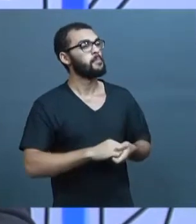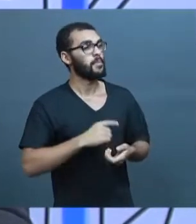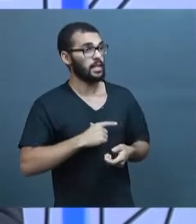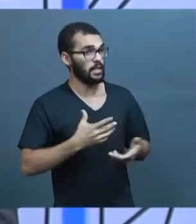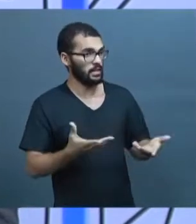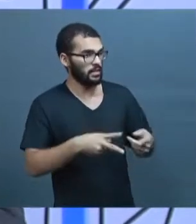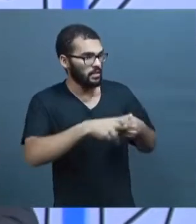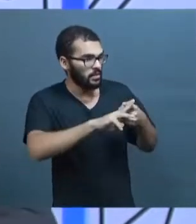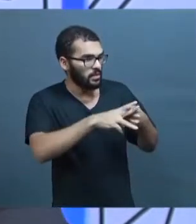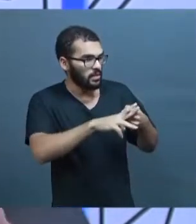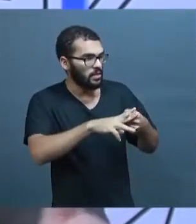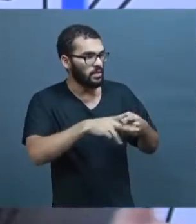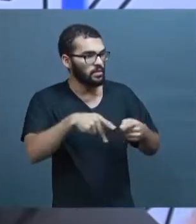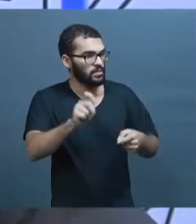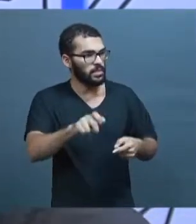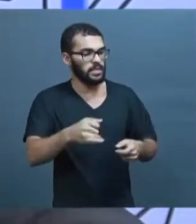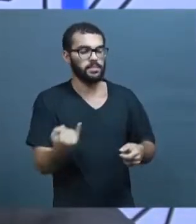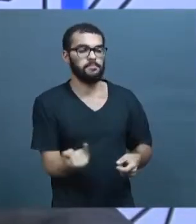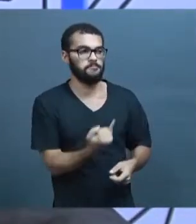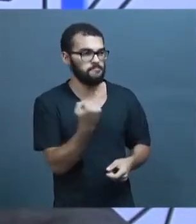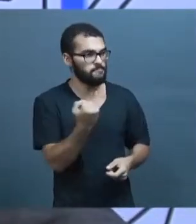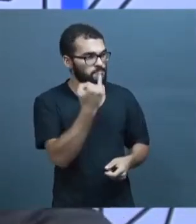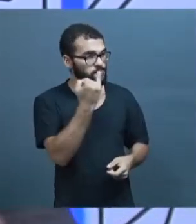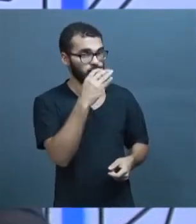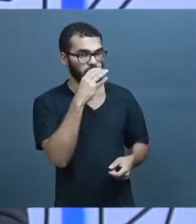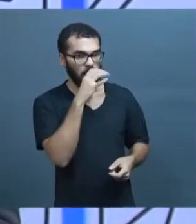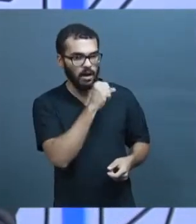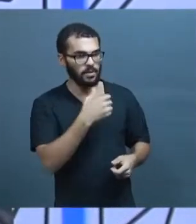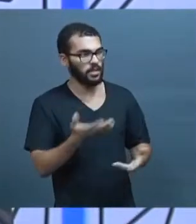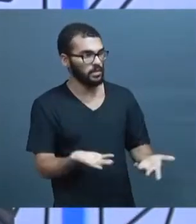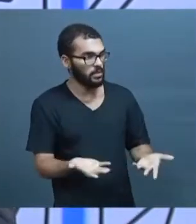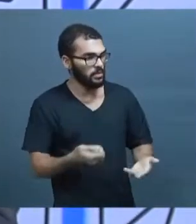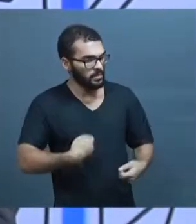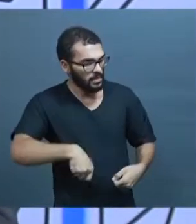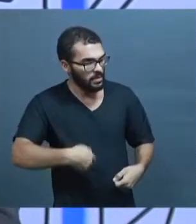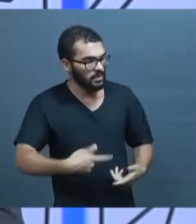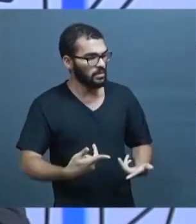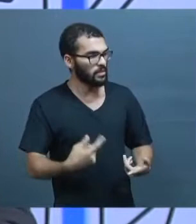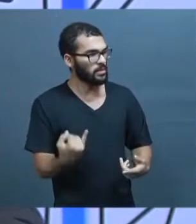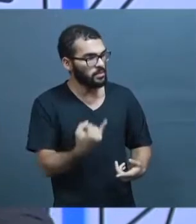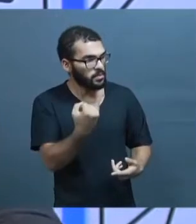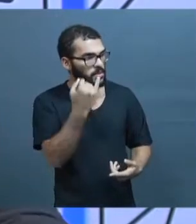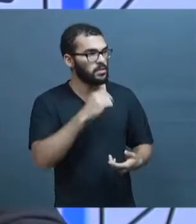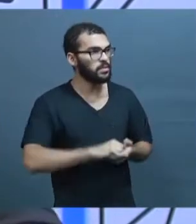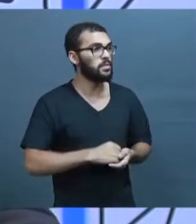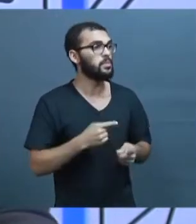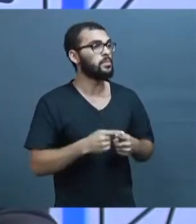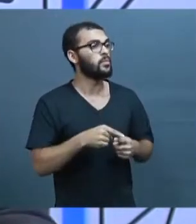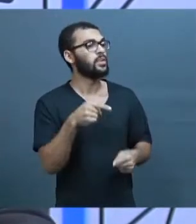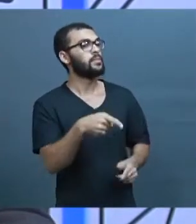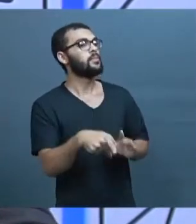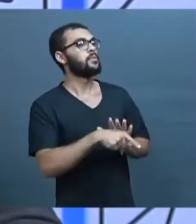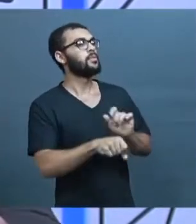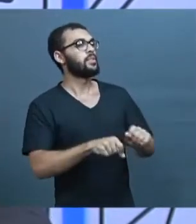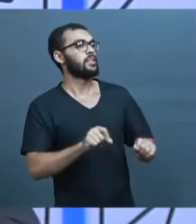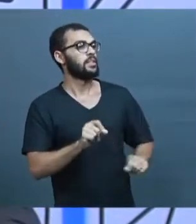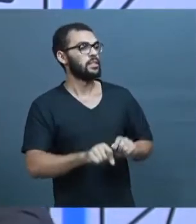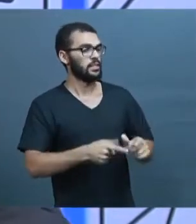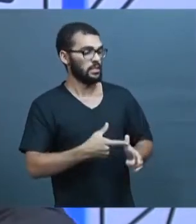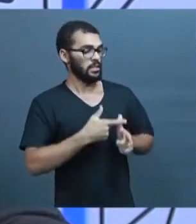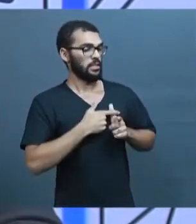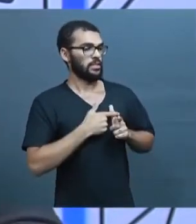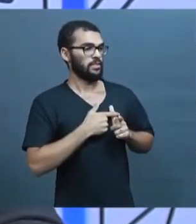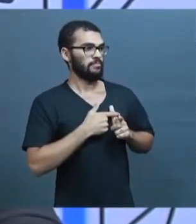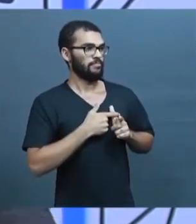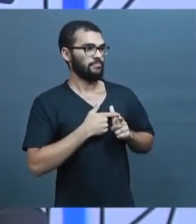tão urgente e mais urgente do que as demais pautas econômicas? Porque nós estamos lidando com dívida pública. Dia